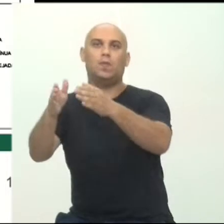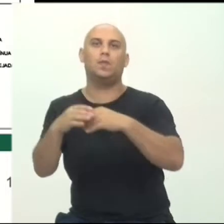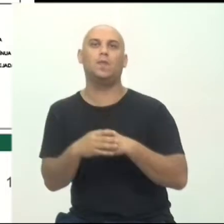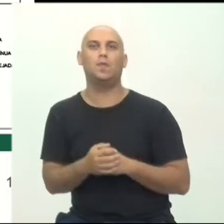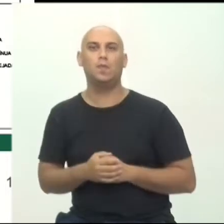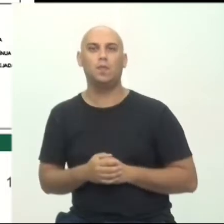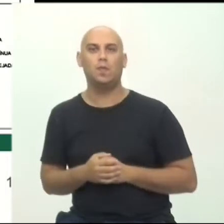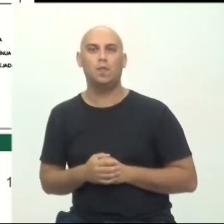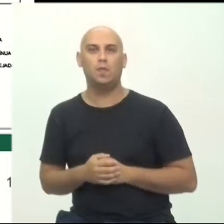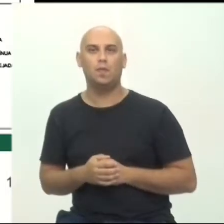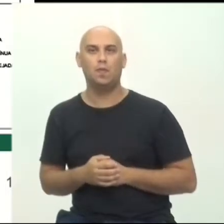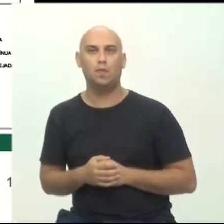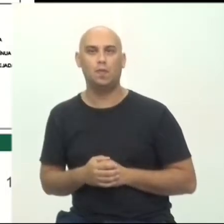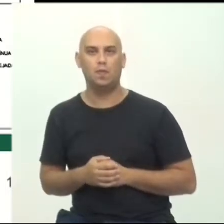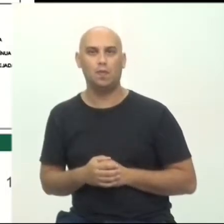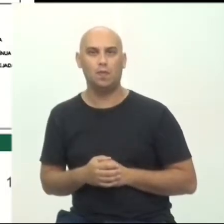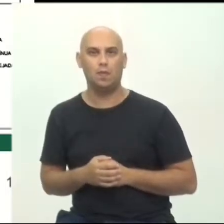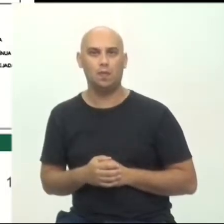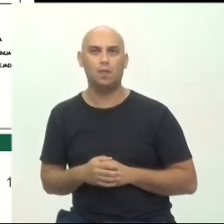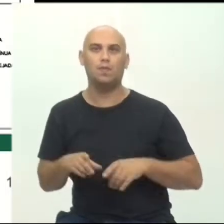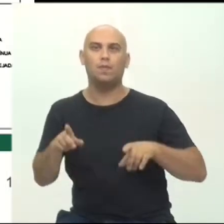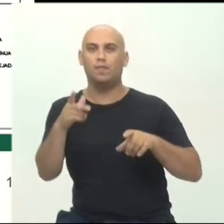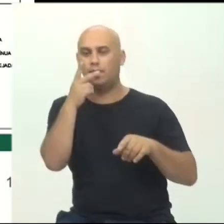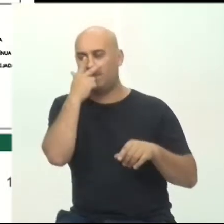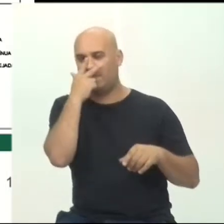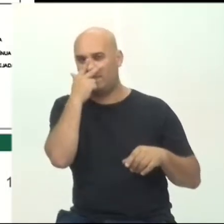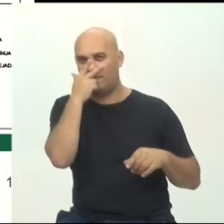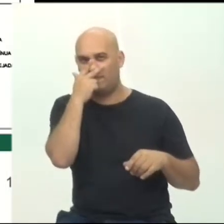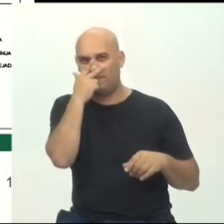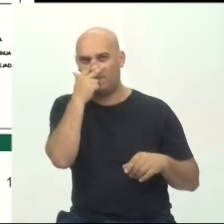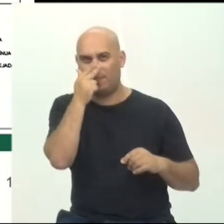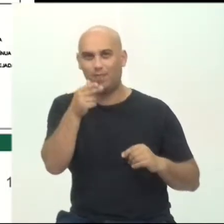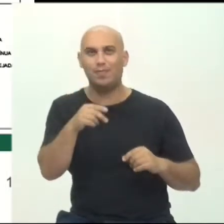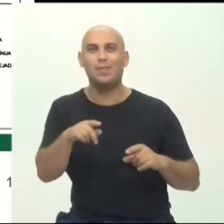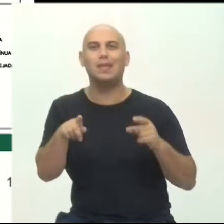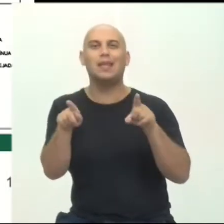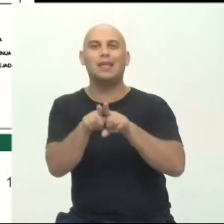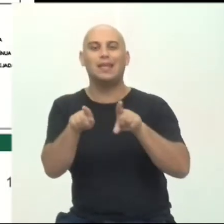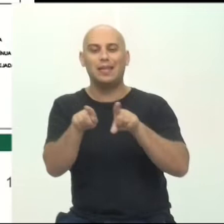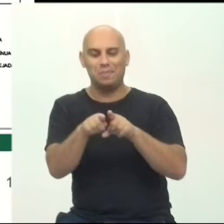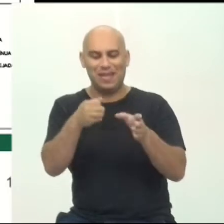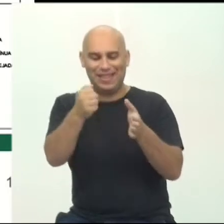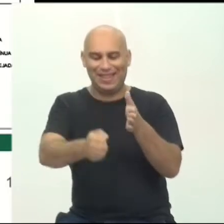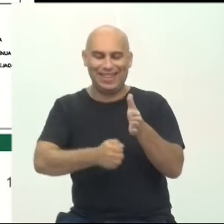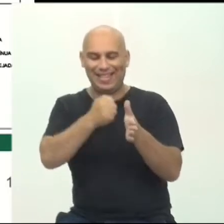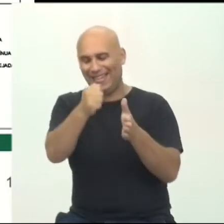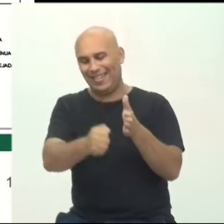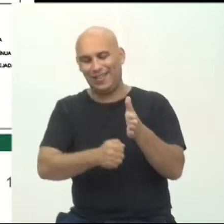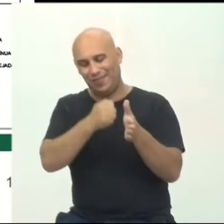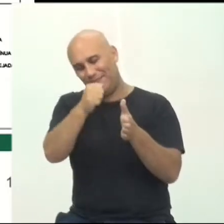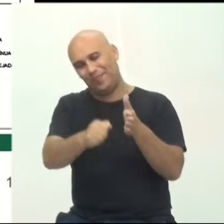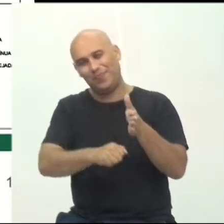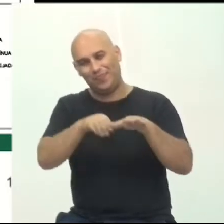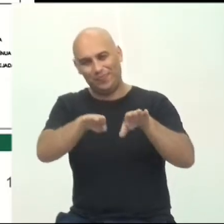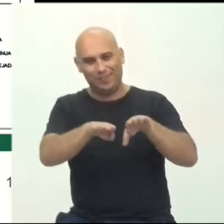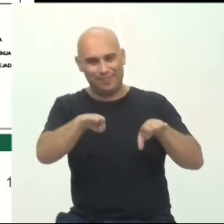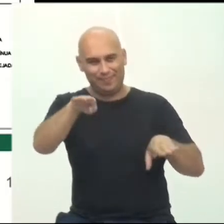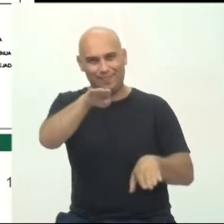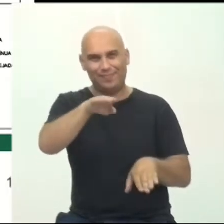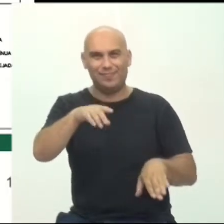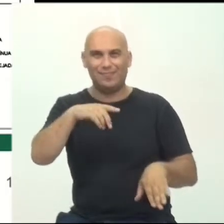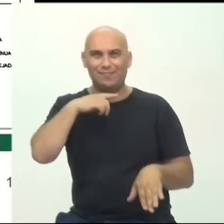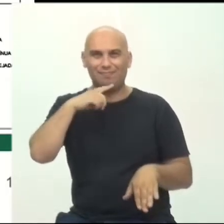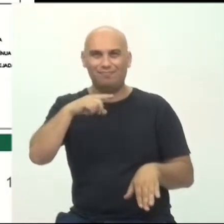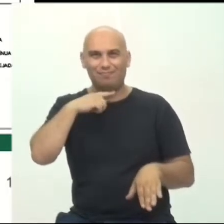como há aquela grande desnível, tem o trilho na parte inferior, como não há cruzamento, não há